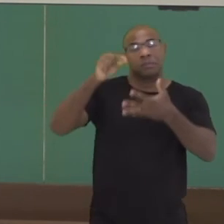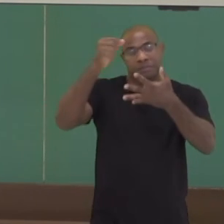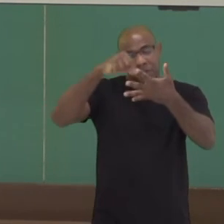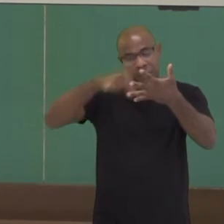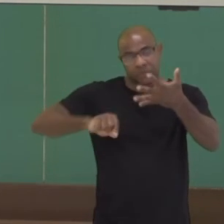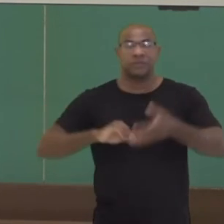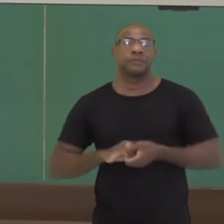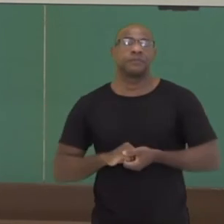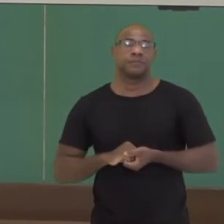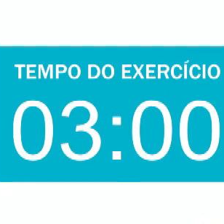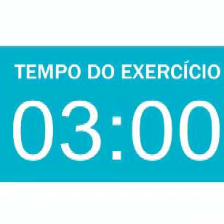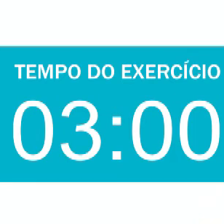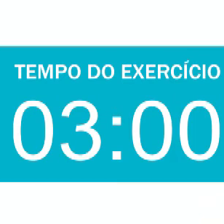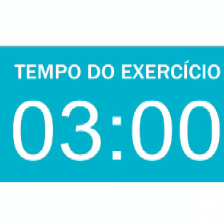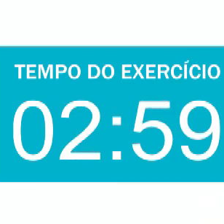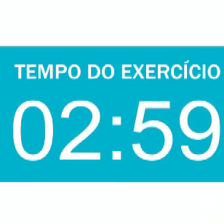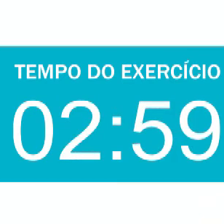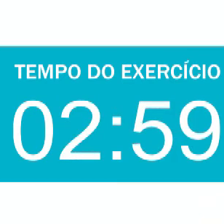correção.